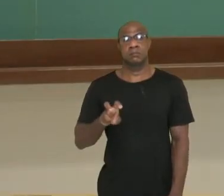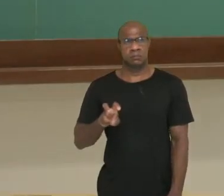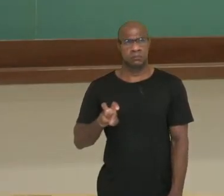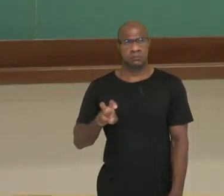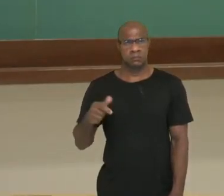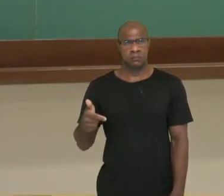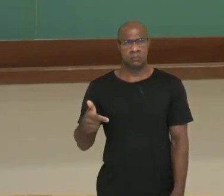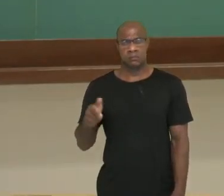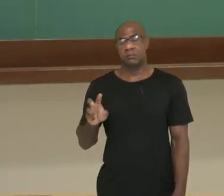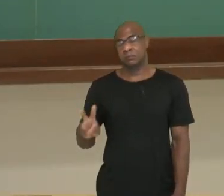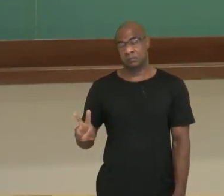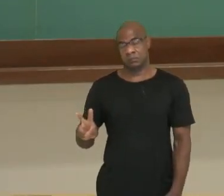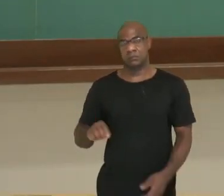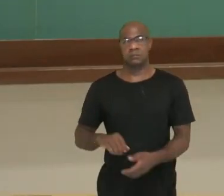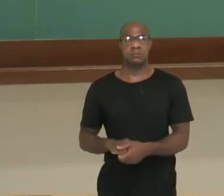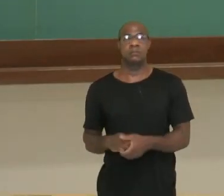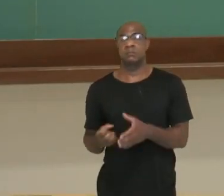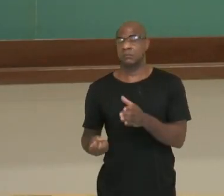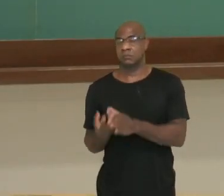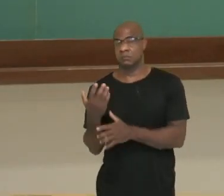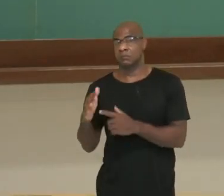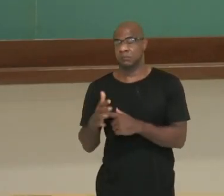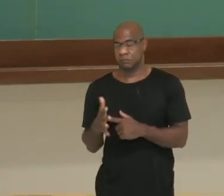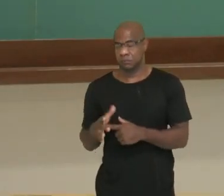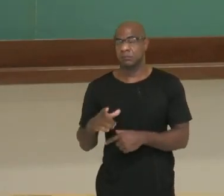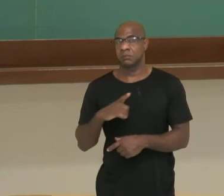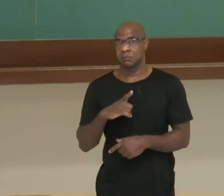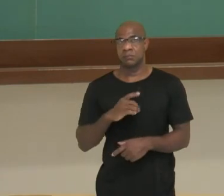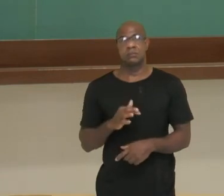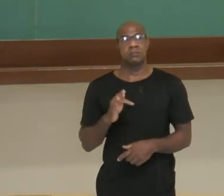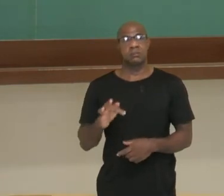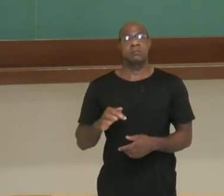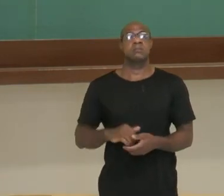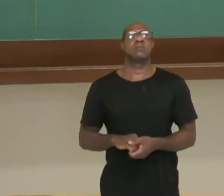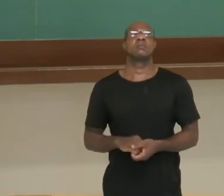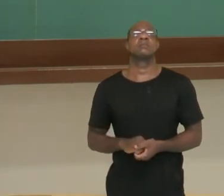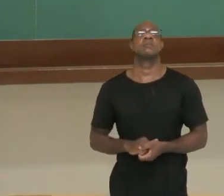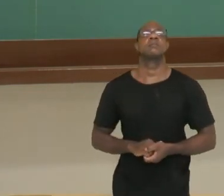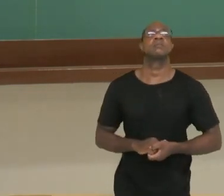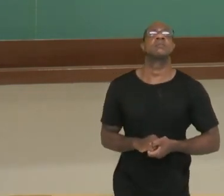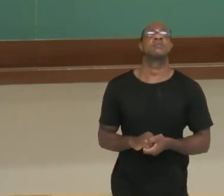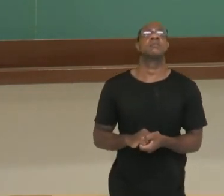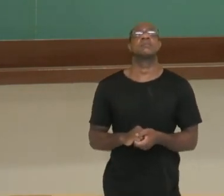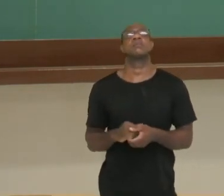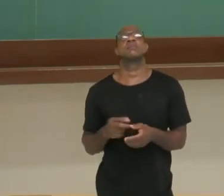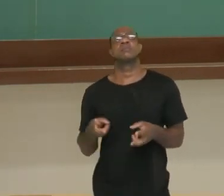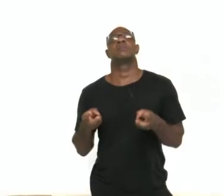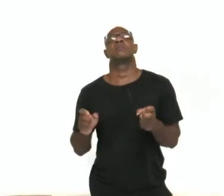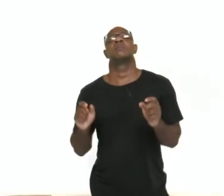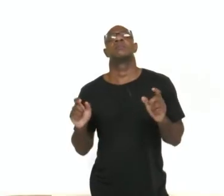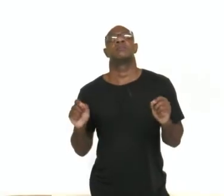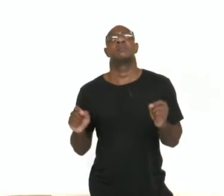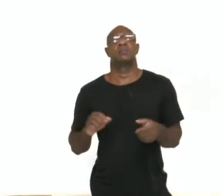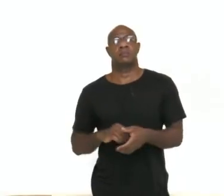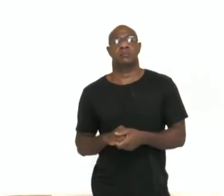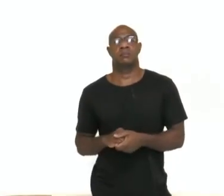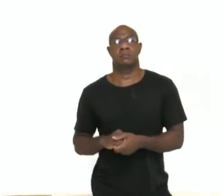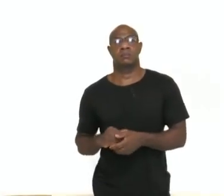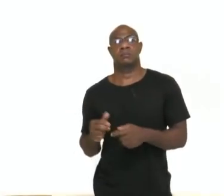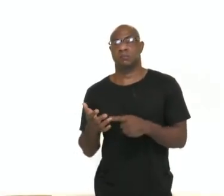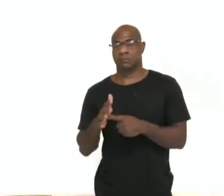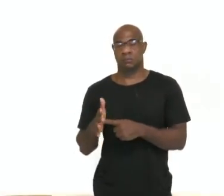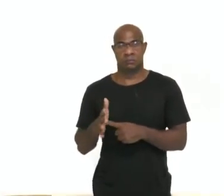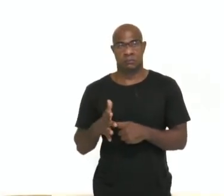demais para ele. Ele vai funcionar tranquilamente. Tá ok? Bom, gente, perceba o seguinte. Se a corrente elétrica fosse